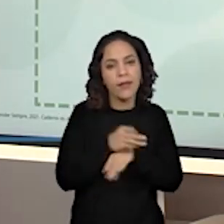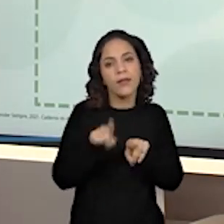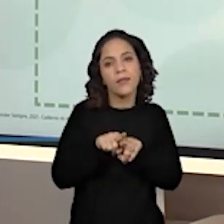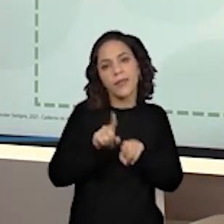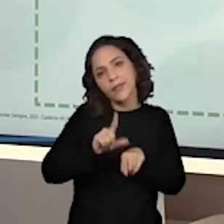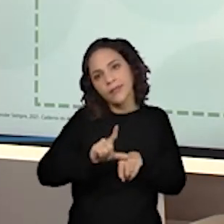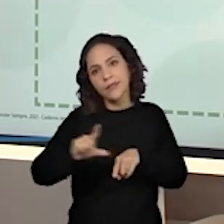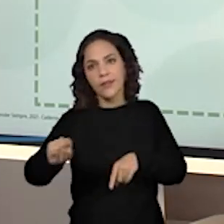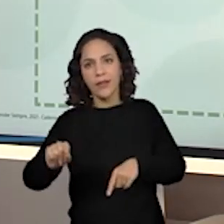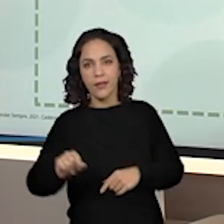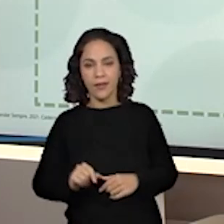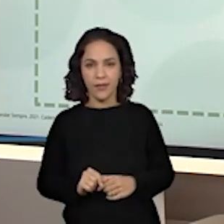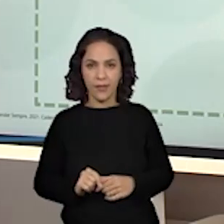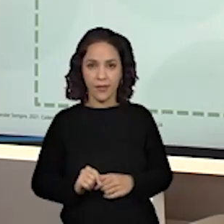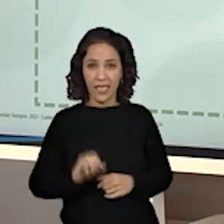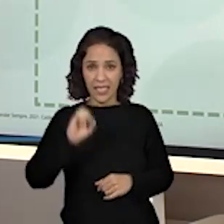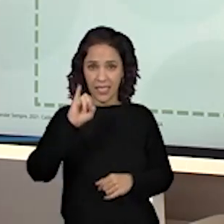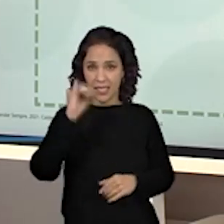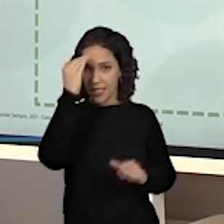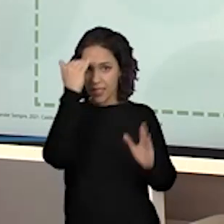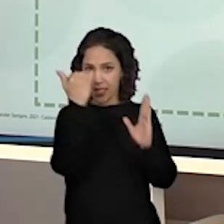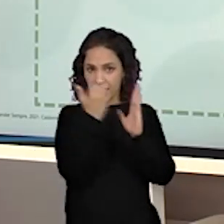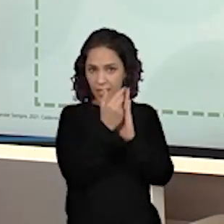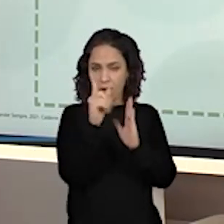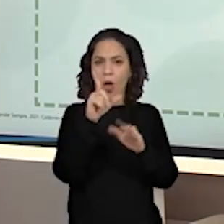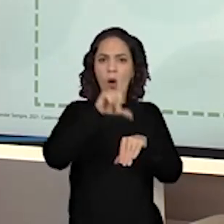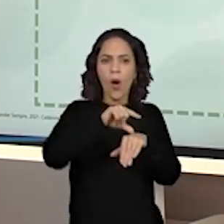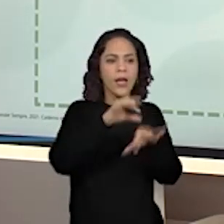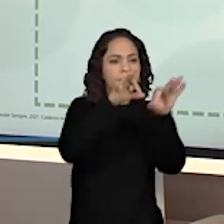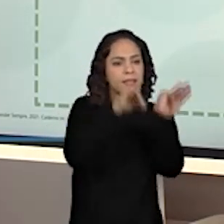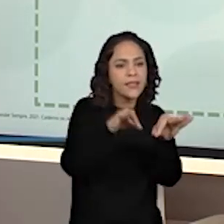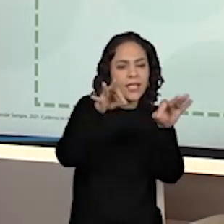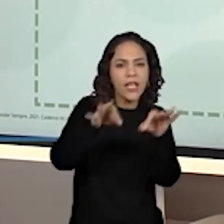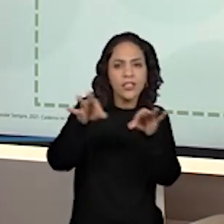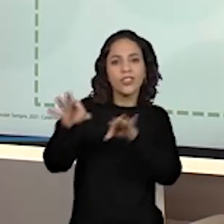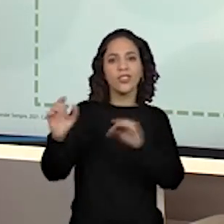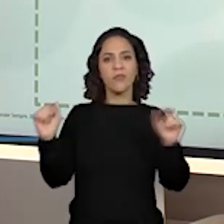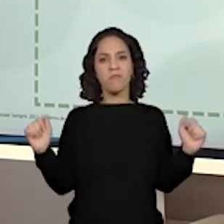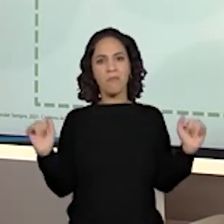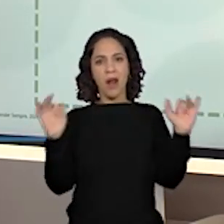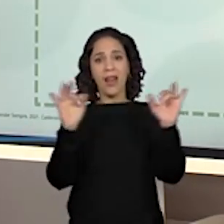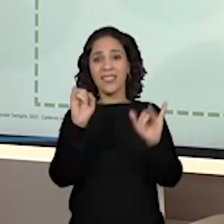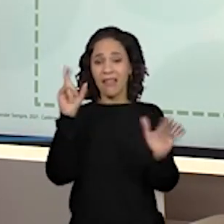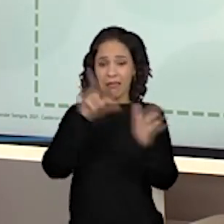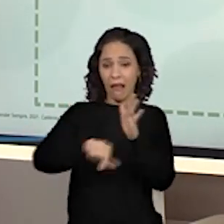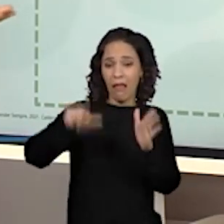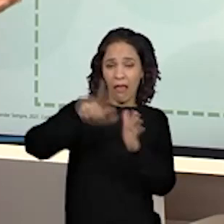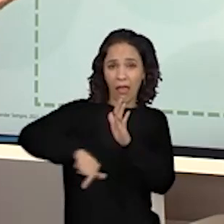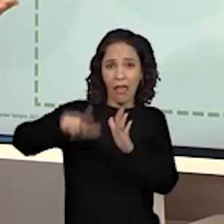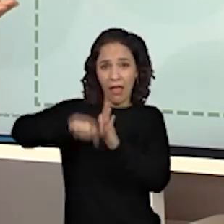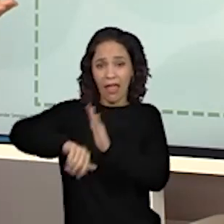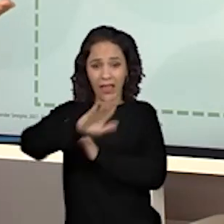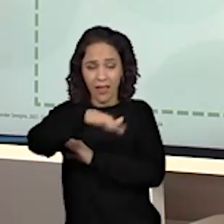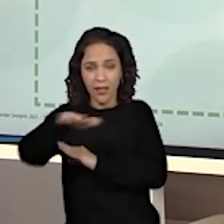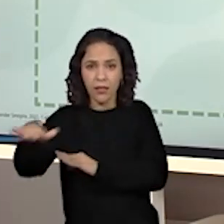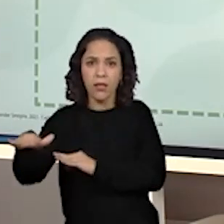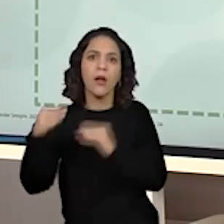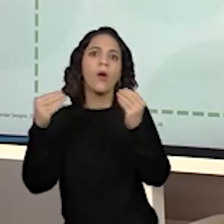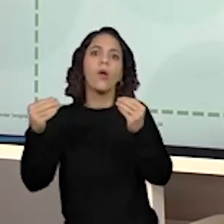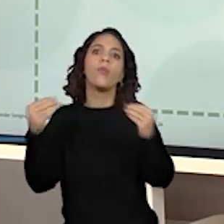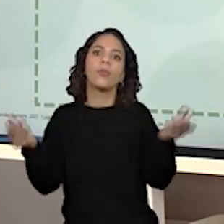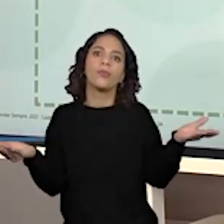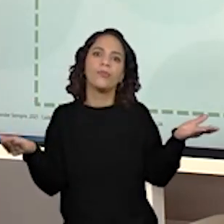saída. Porque se os horários não forem os mesmos e se muitas crianças chegarem atrasadas, nossa, isso